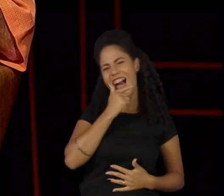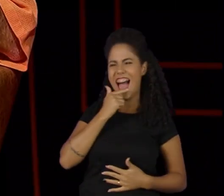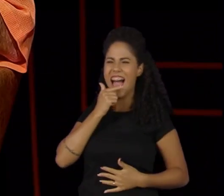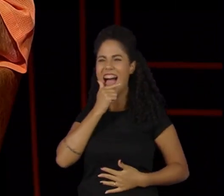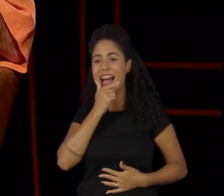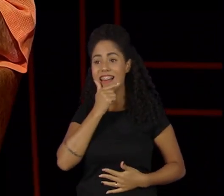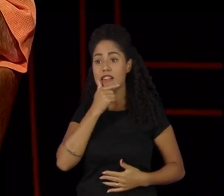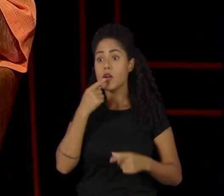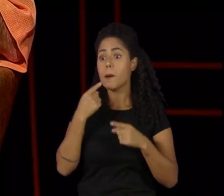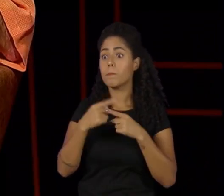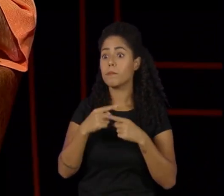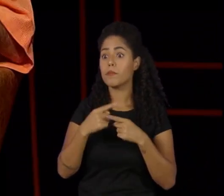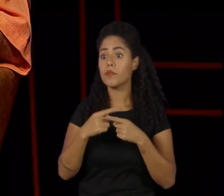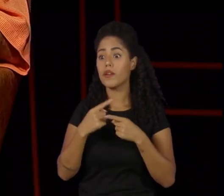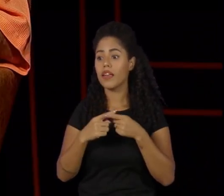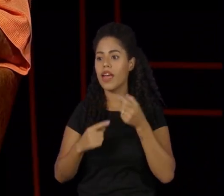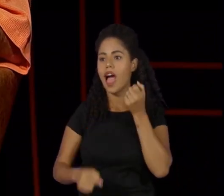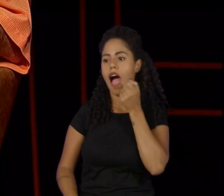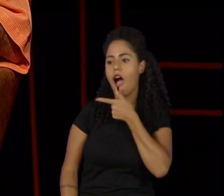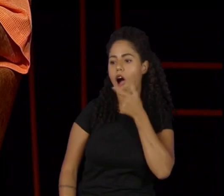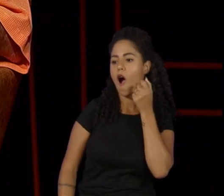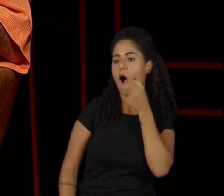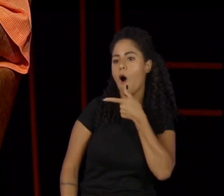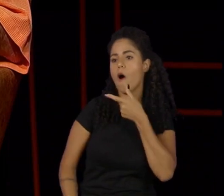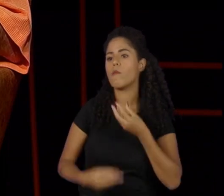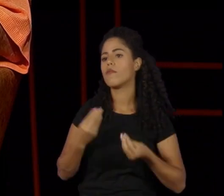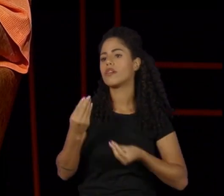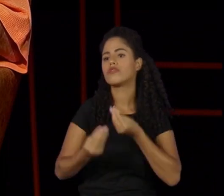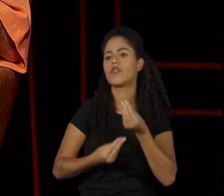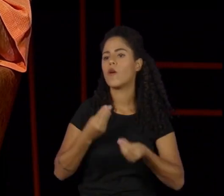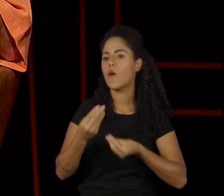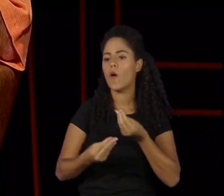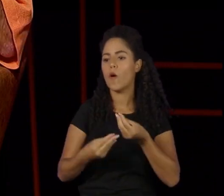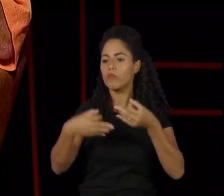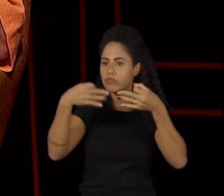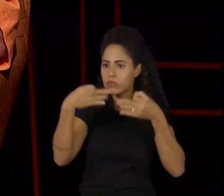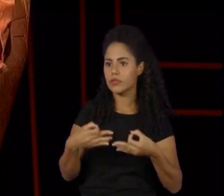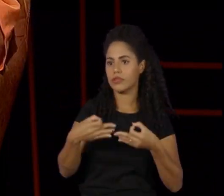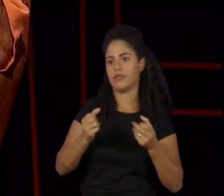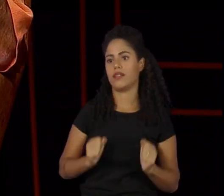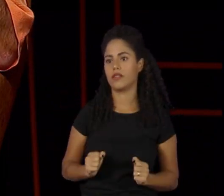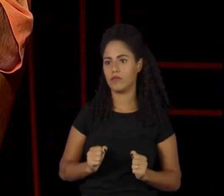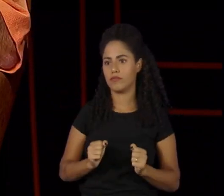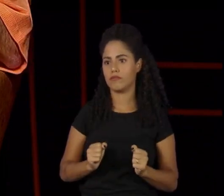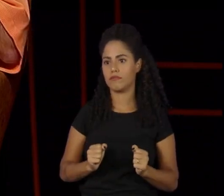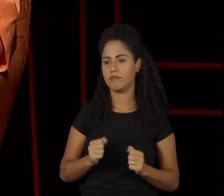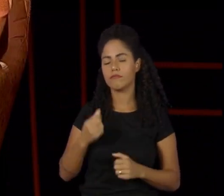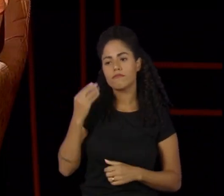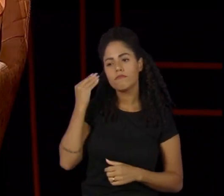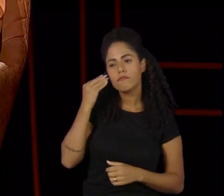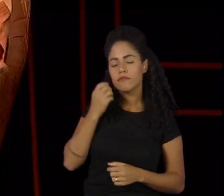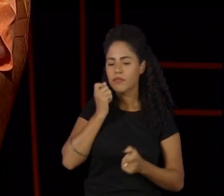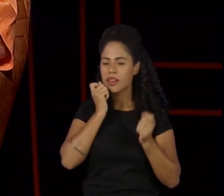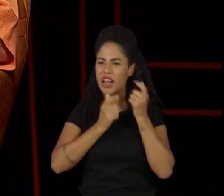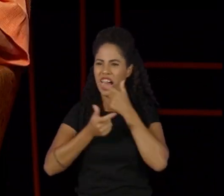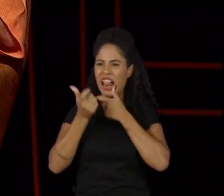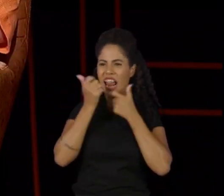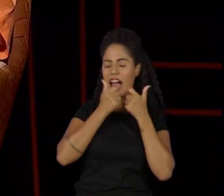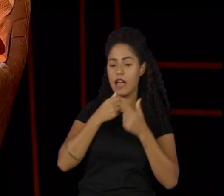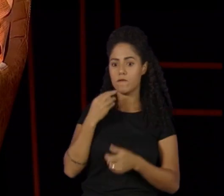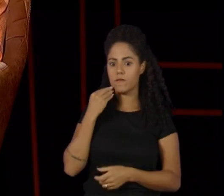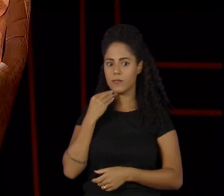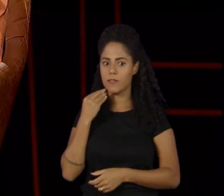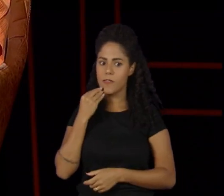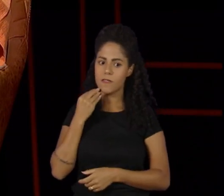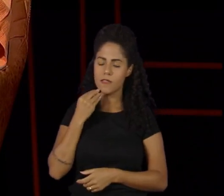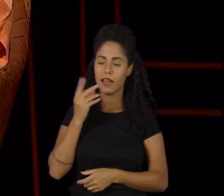a comédia, ela já é. Entendeu? Não adianta você tentar fazer o engraçado. Vai melar tudo.